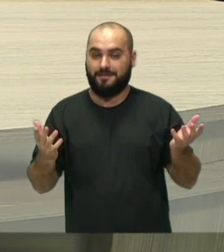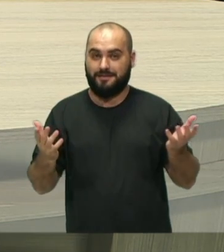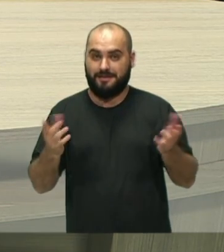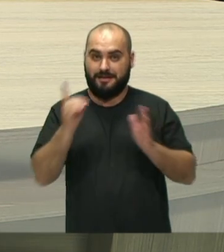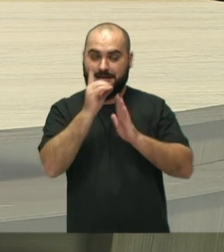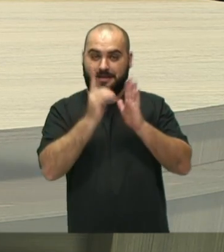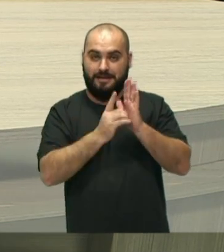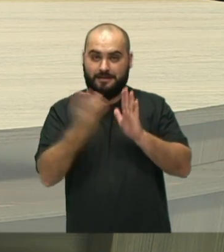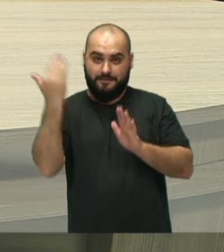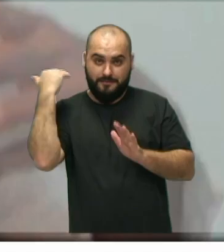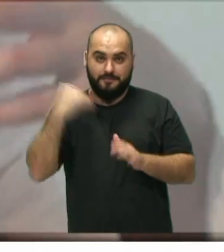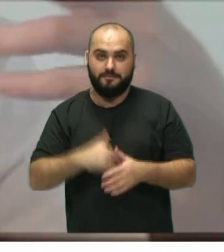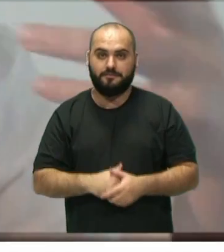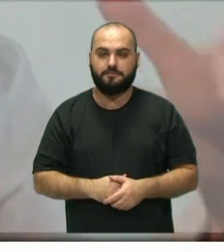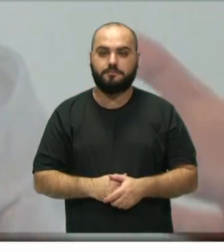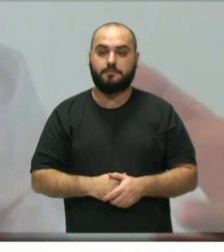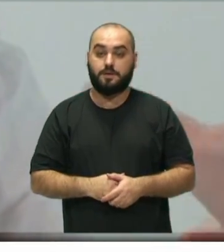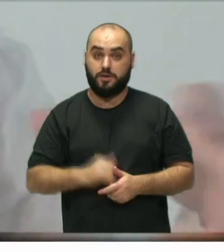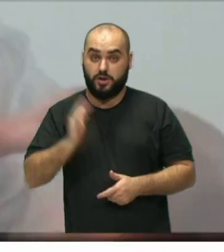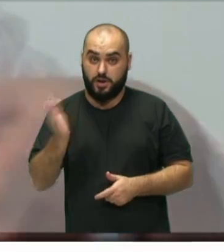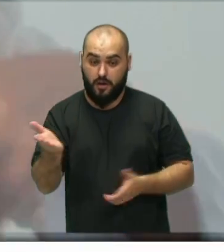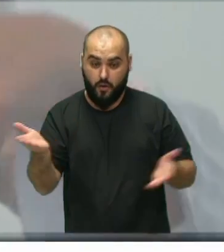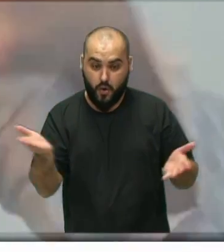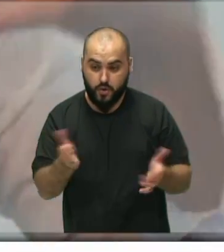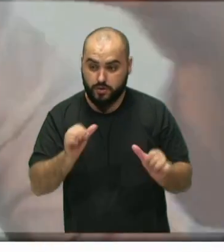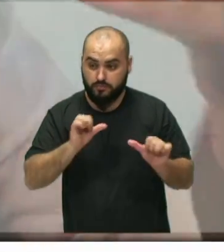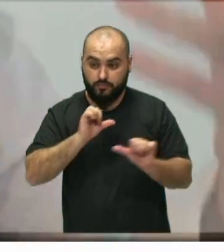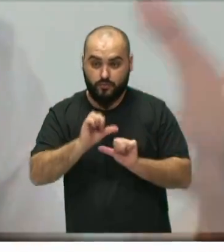muda o formato, a tecnologia,